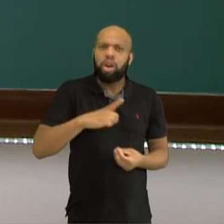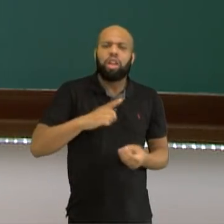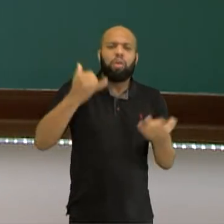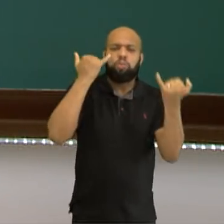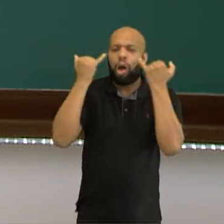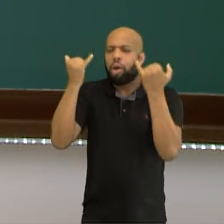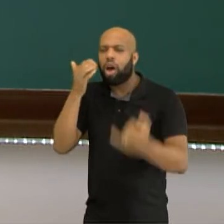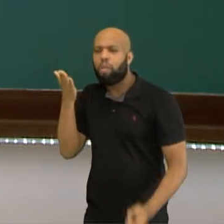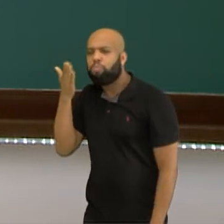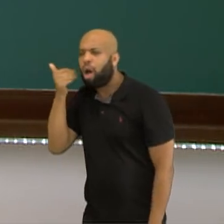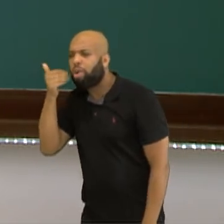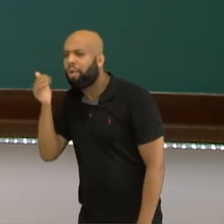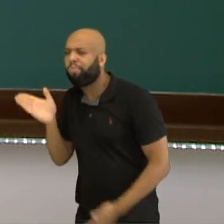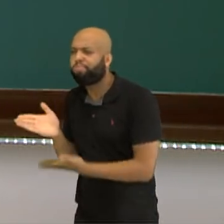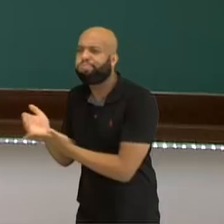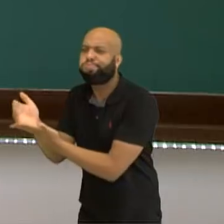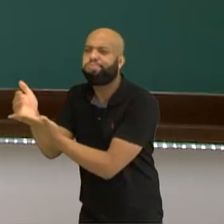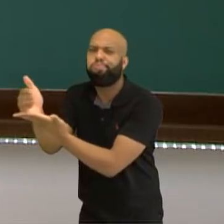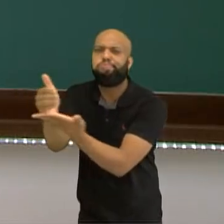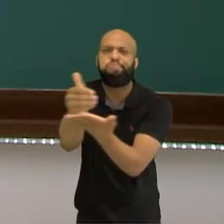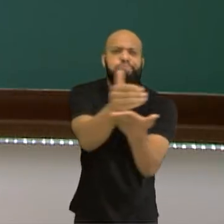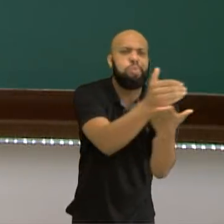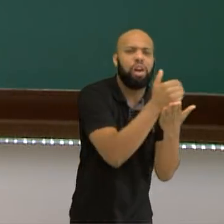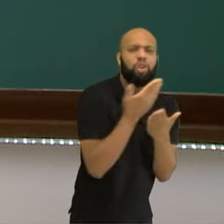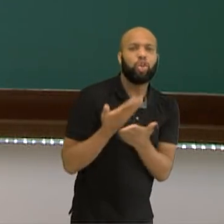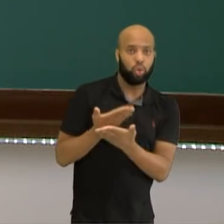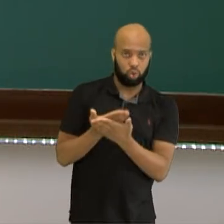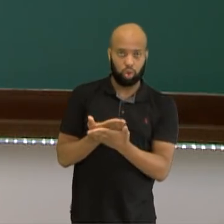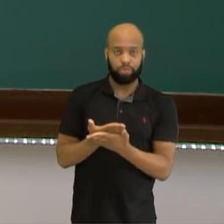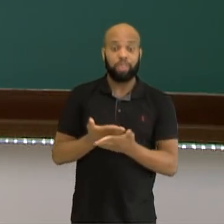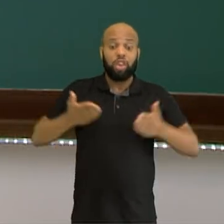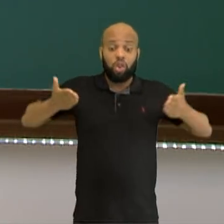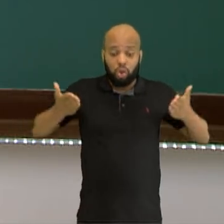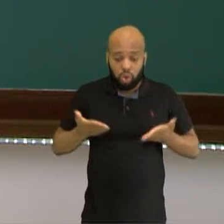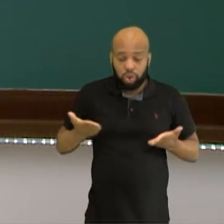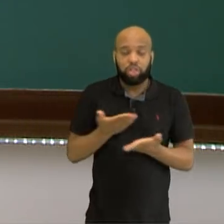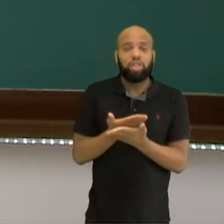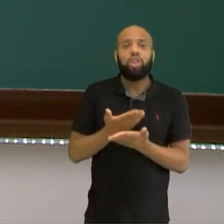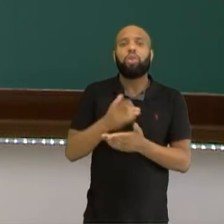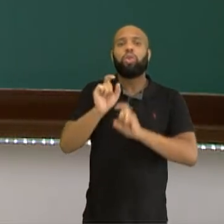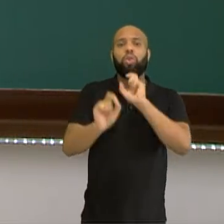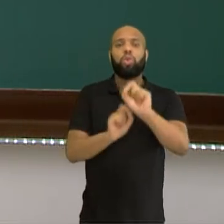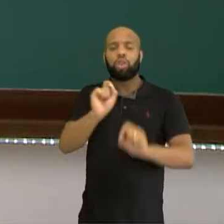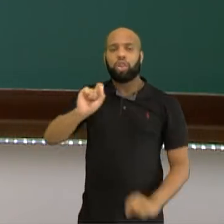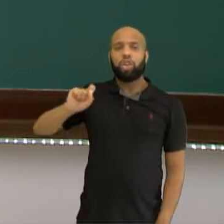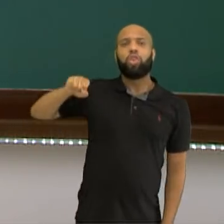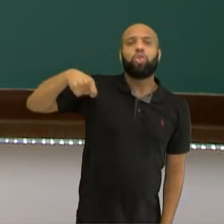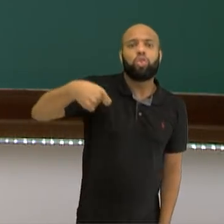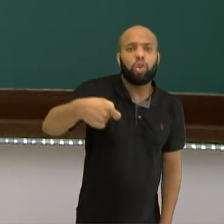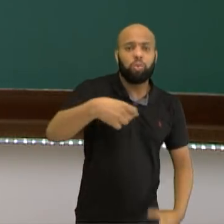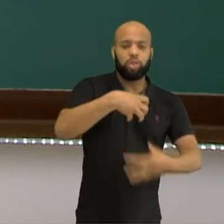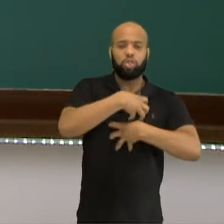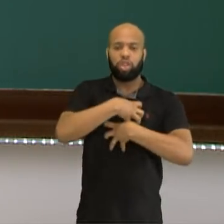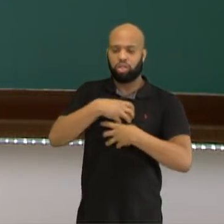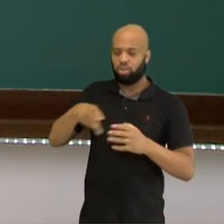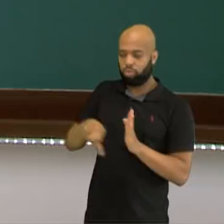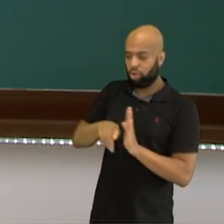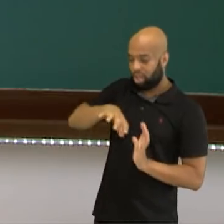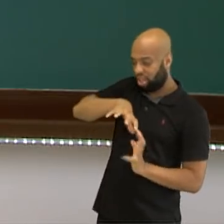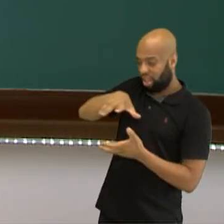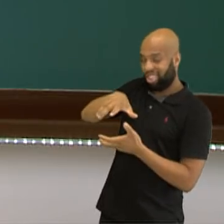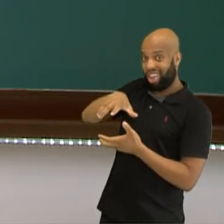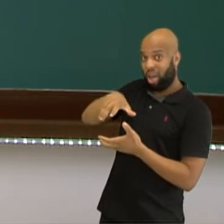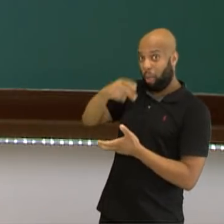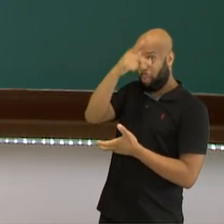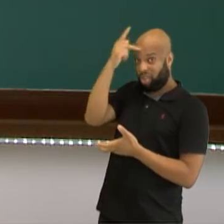foram coletadas ao longo do tempo. Então, nessa aula, nós vamos falar um pouquinho sobre a questão da Terra plana, mas nós